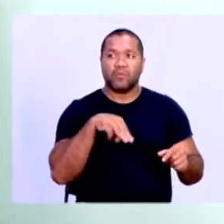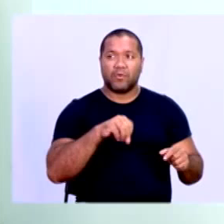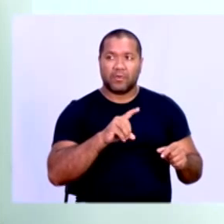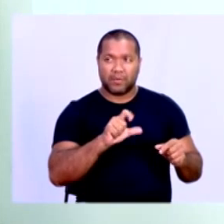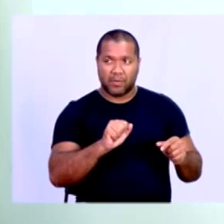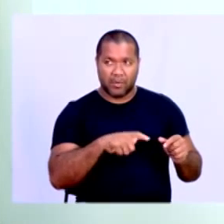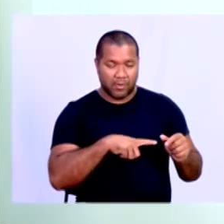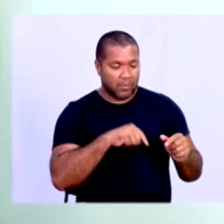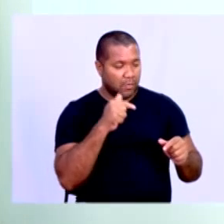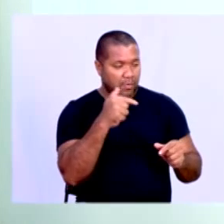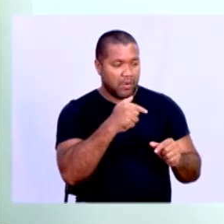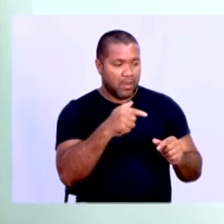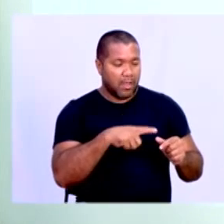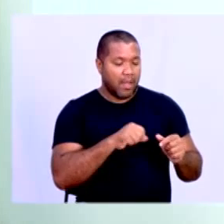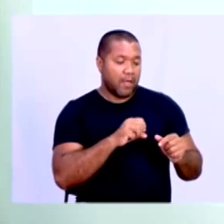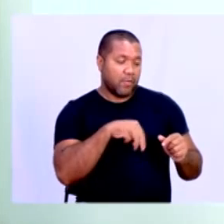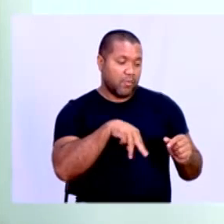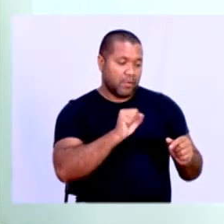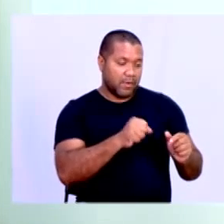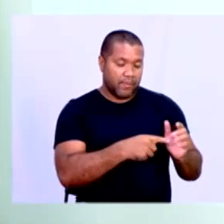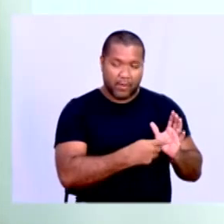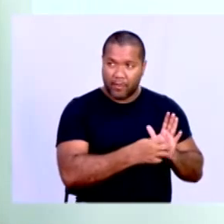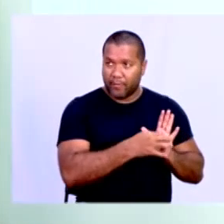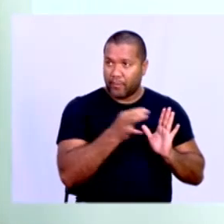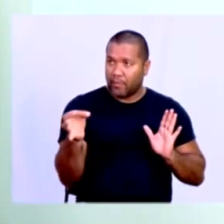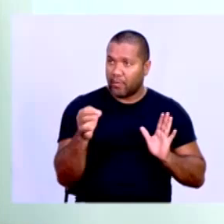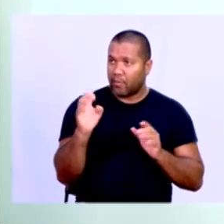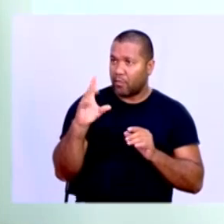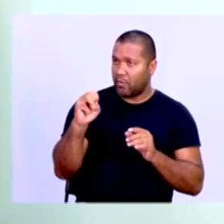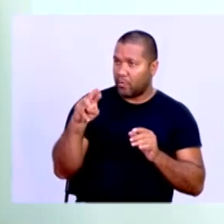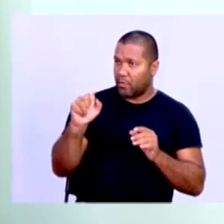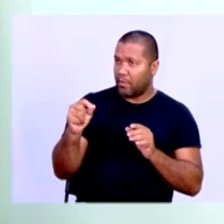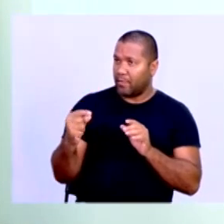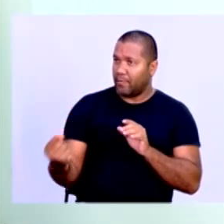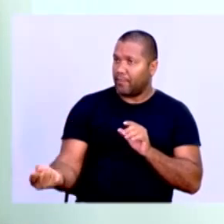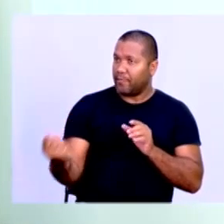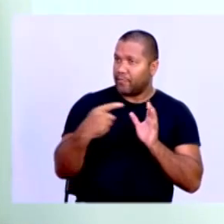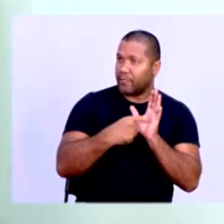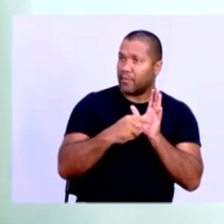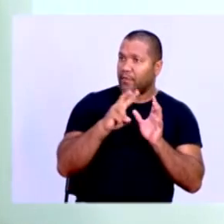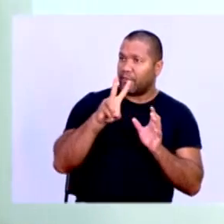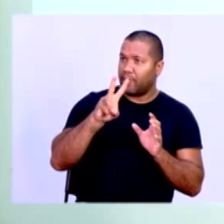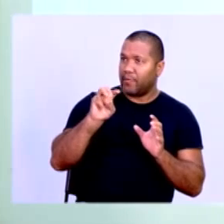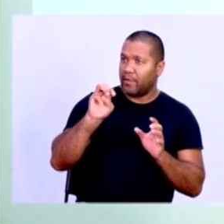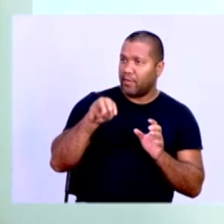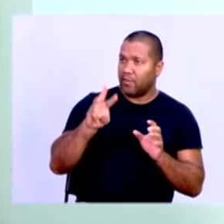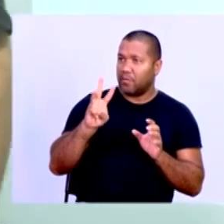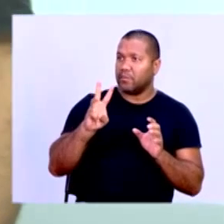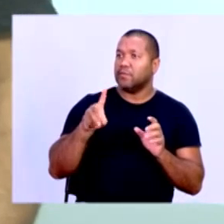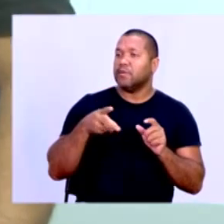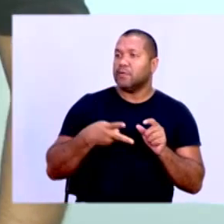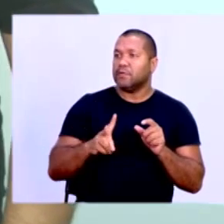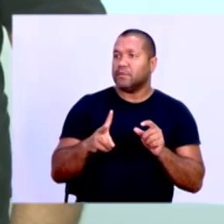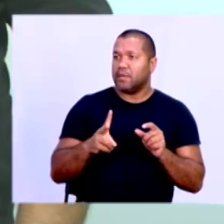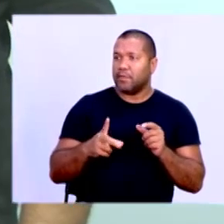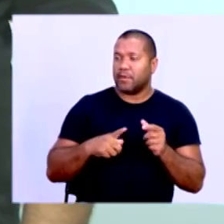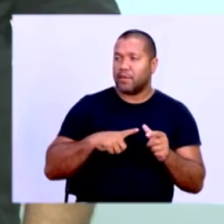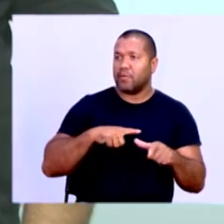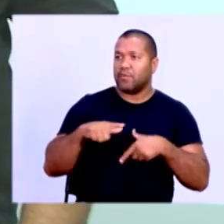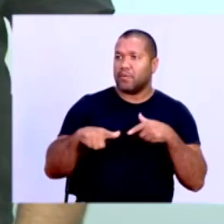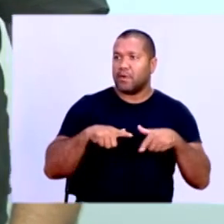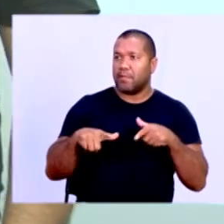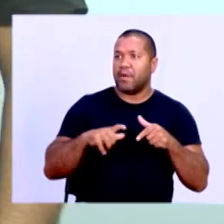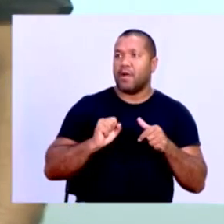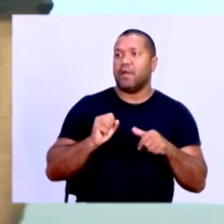aí o modelo devolveria para o controlador e o controlador devolveria para a view. Então sempre notem que o papel é o do